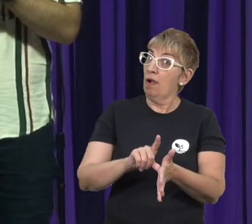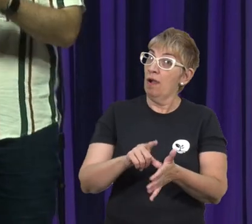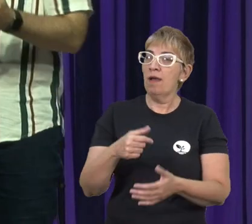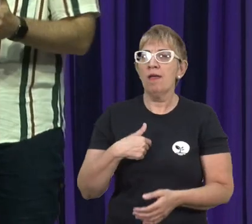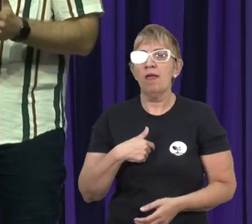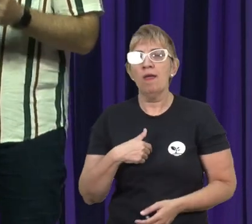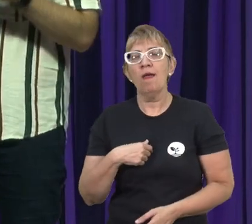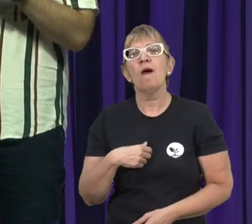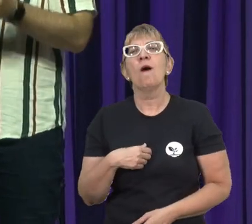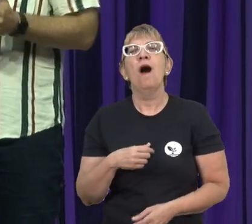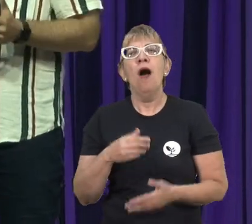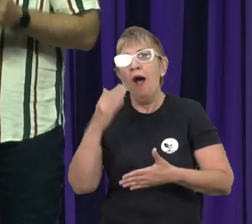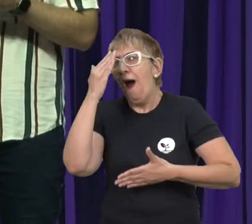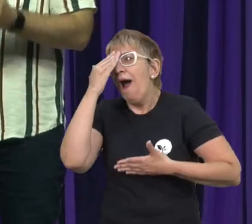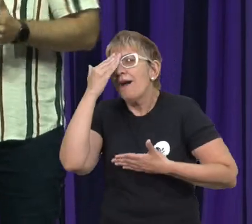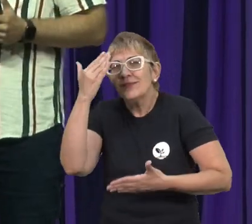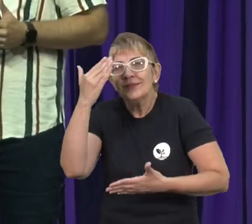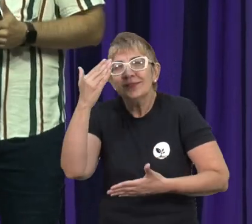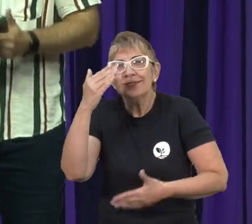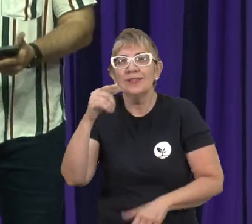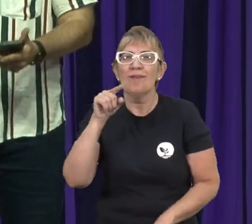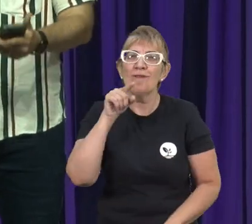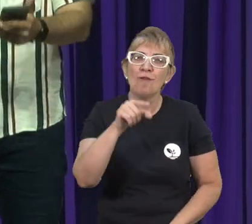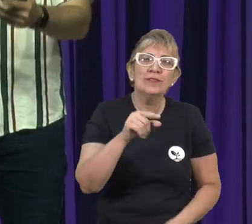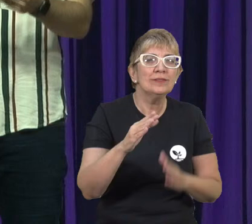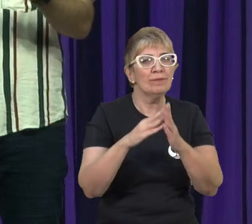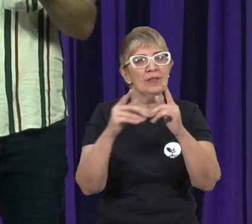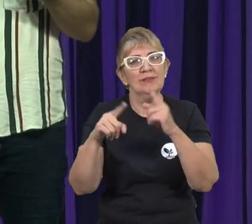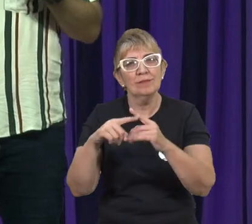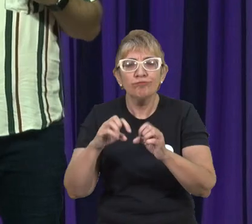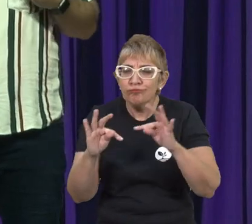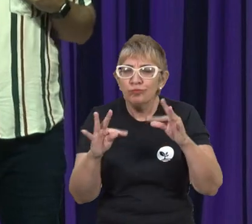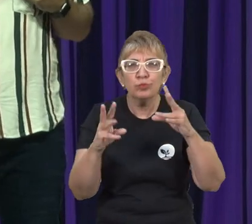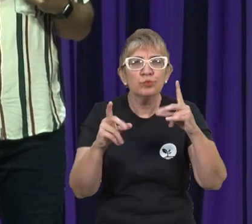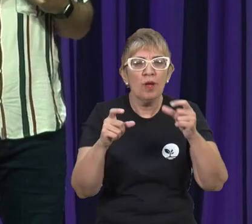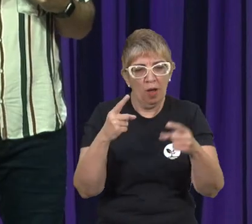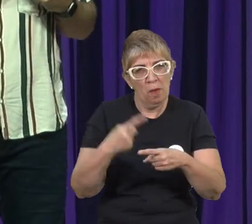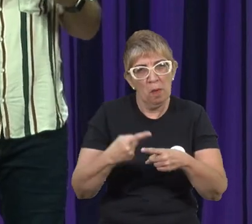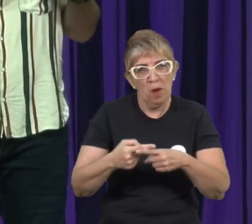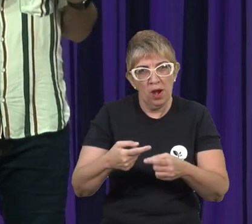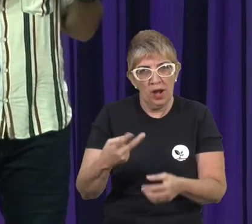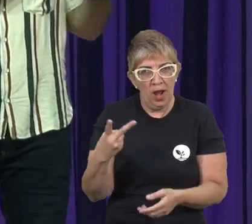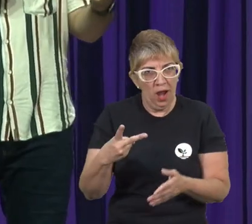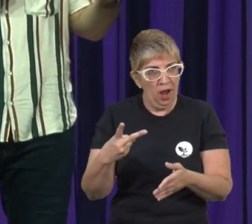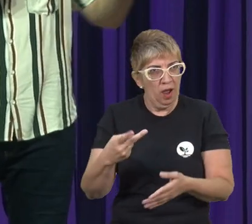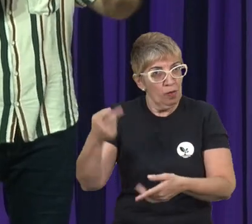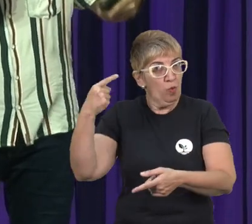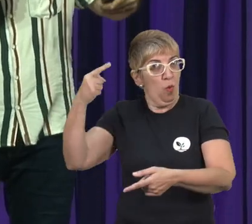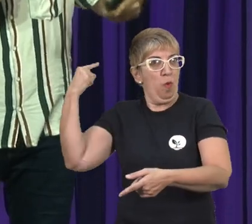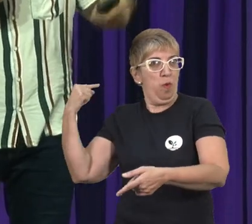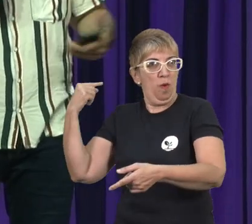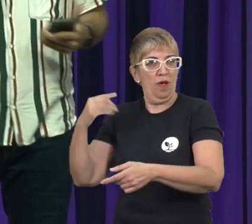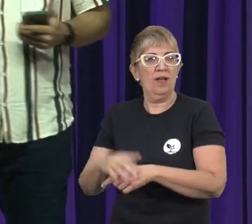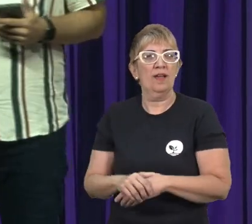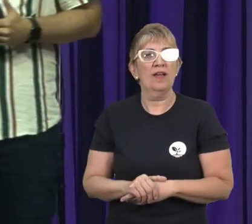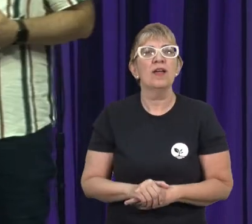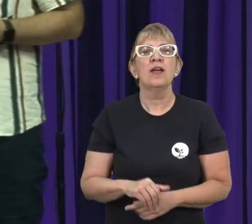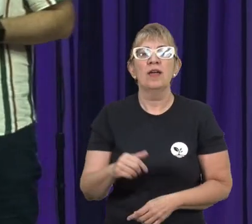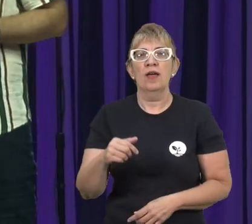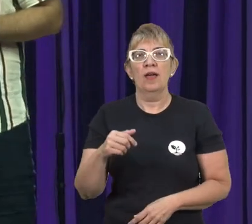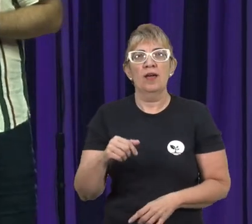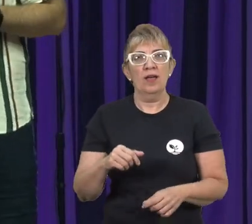de agradecimento a você, para toda a nossa igreja, porque há dois finais de semana, semanas atrás, eu estive aqui